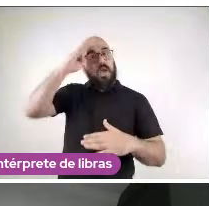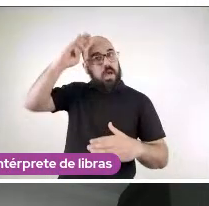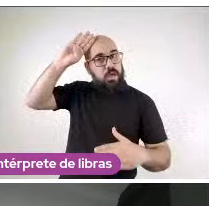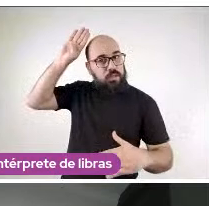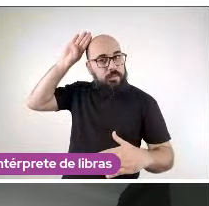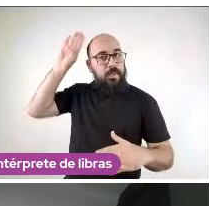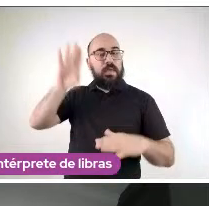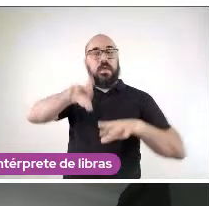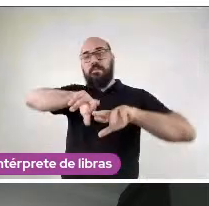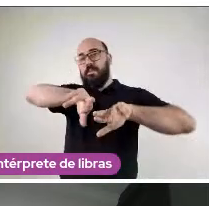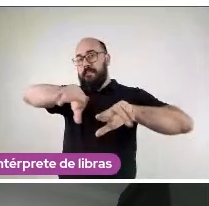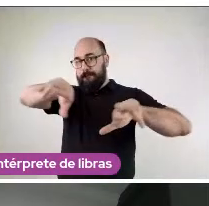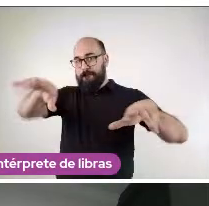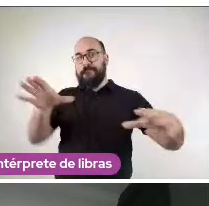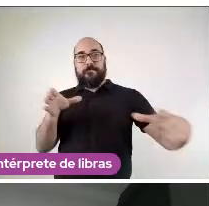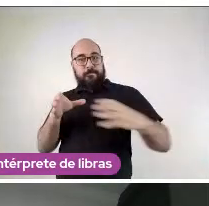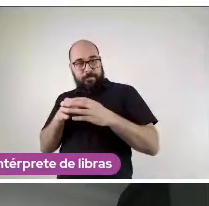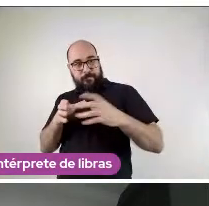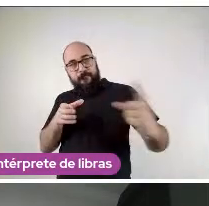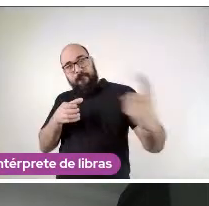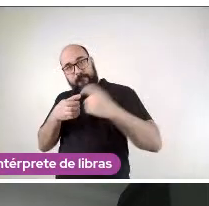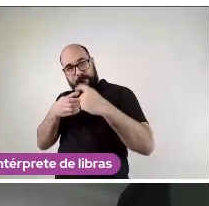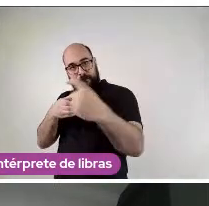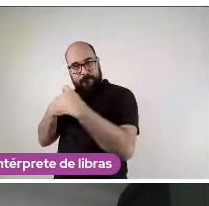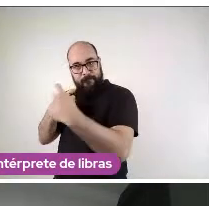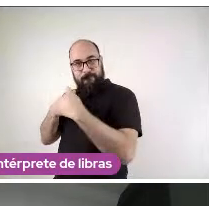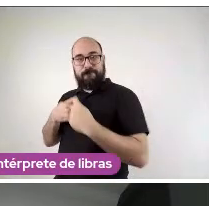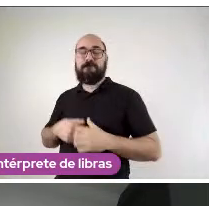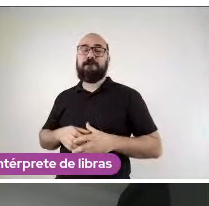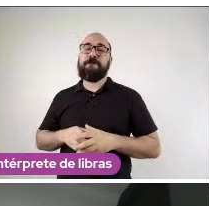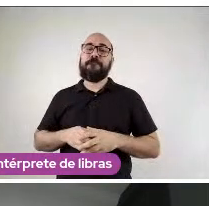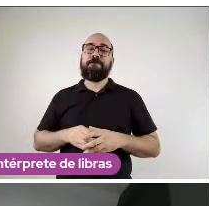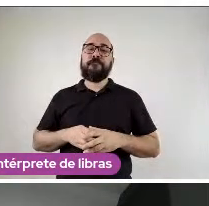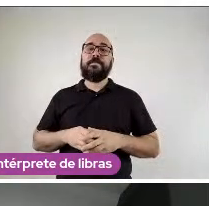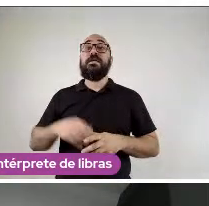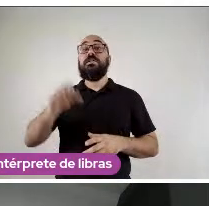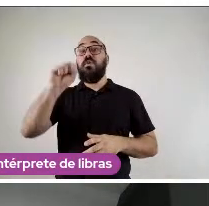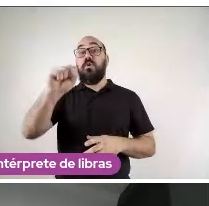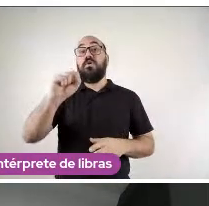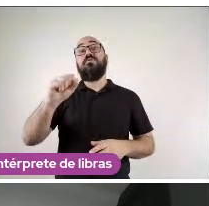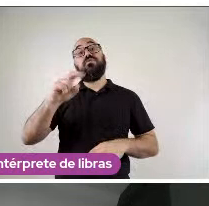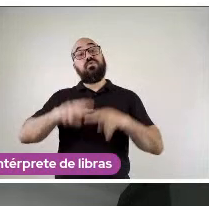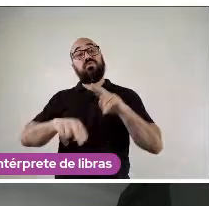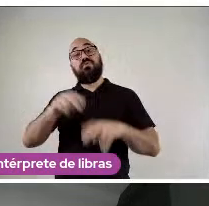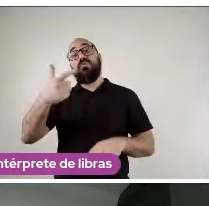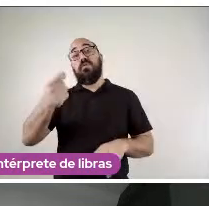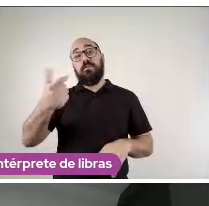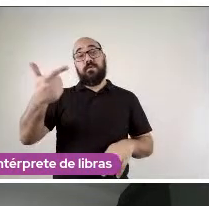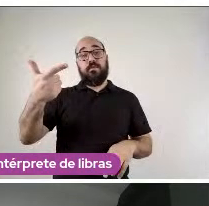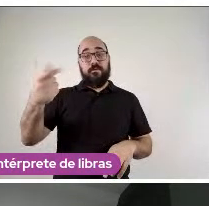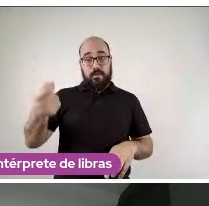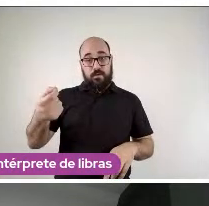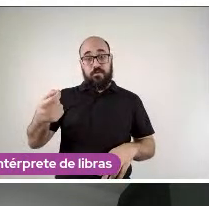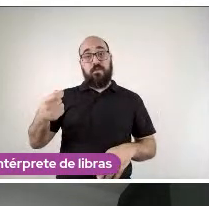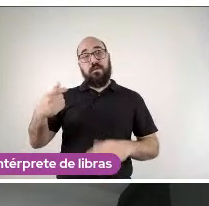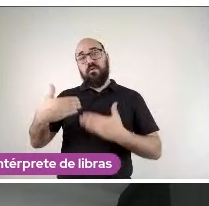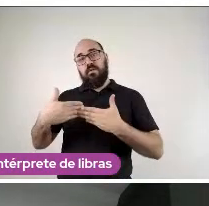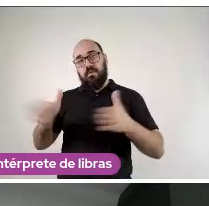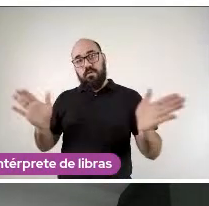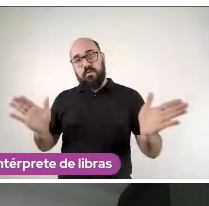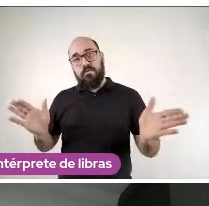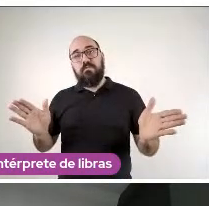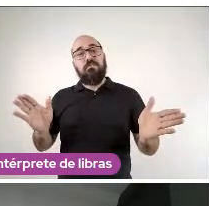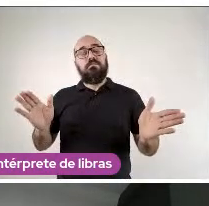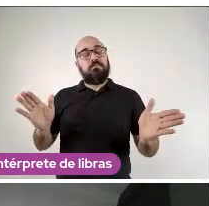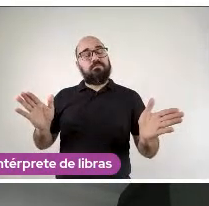internacionais. Então, no dia 8 de junho de 2020, foi lançado esse Comitê Nacional e foi lançado